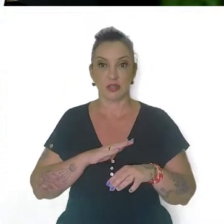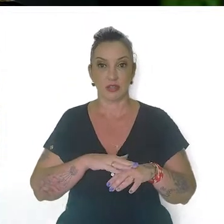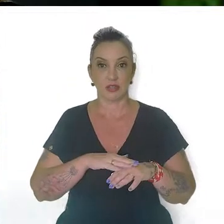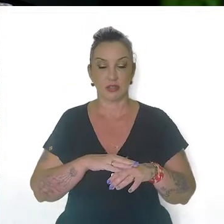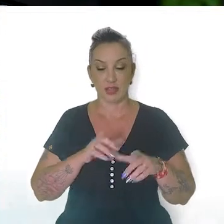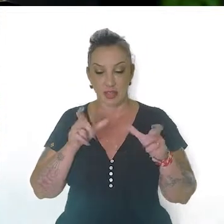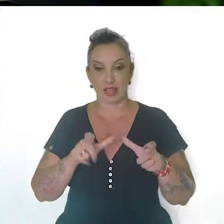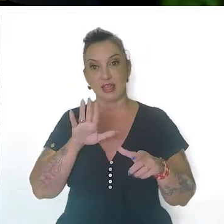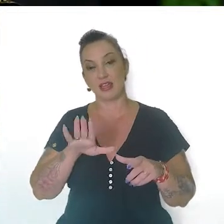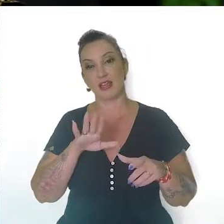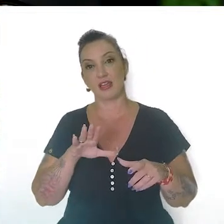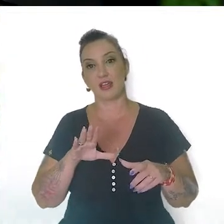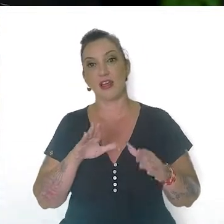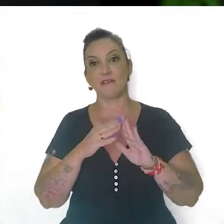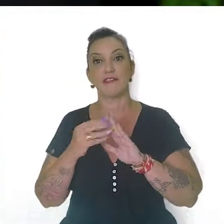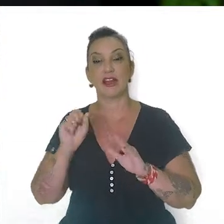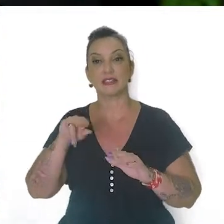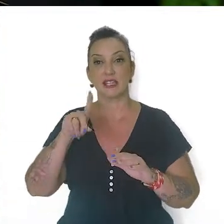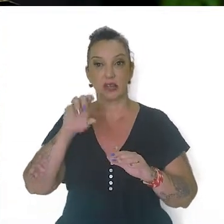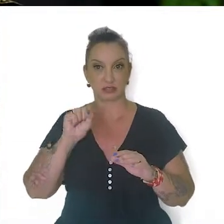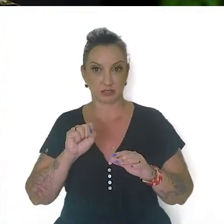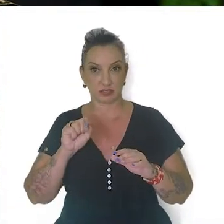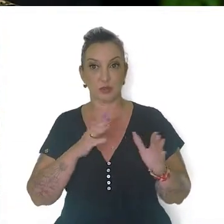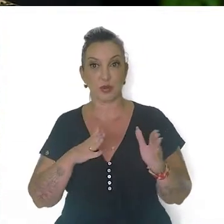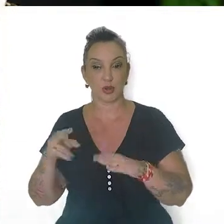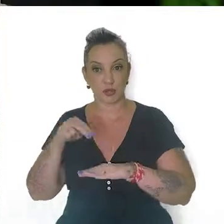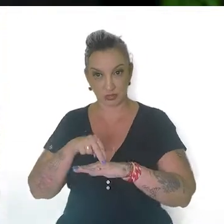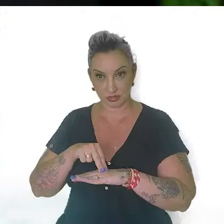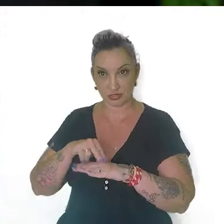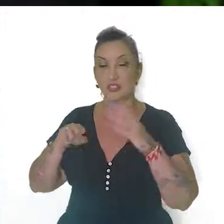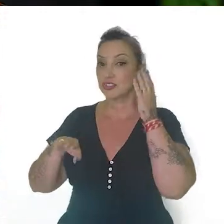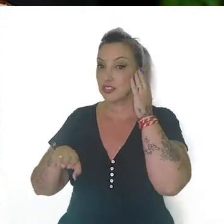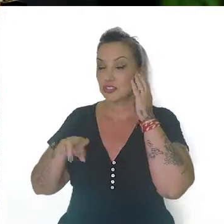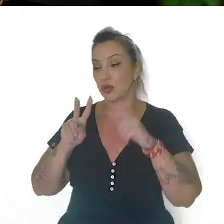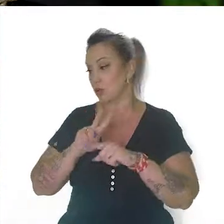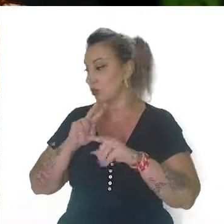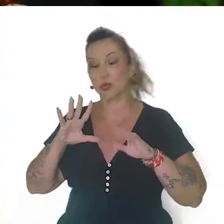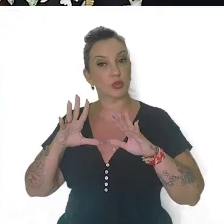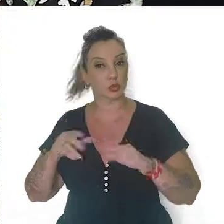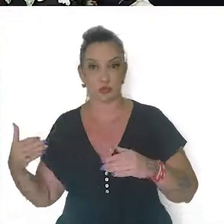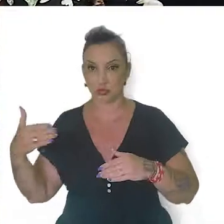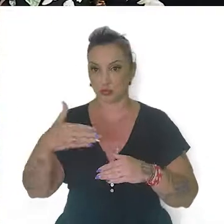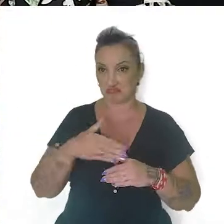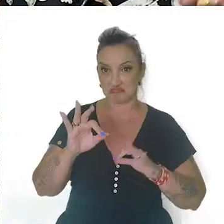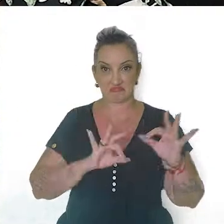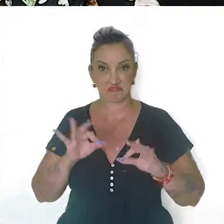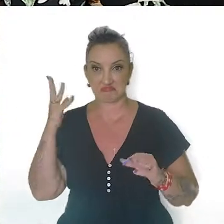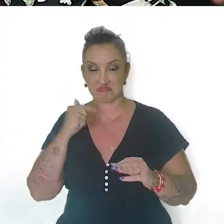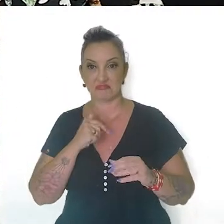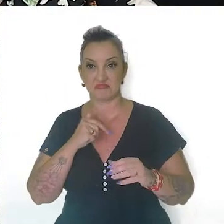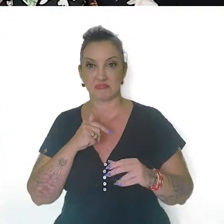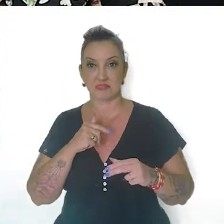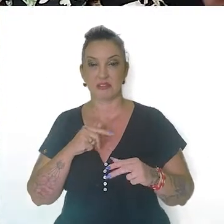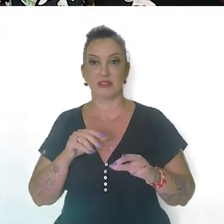acabei fazendo essa parte no Favela Sounds, de ser produtora do palco de DJs, então eu cuido tudo. O DJ chega, tá tudo lindo,